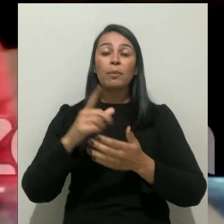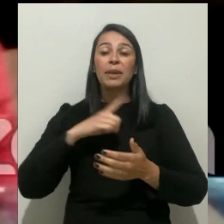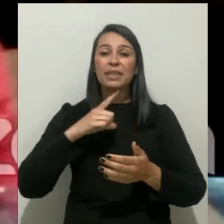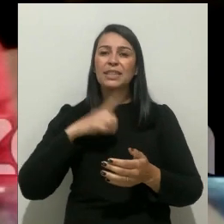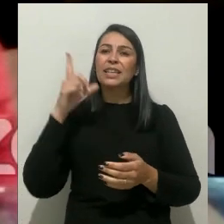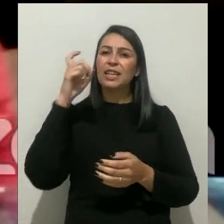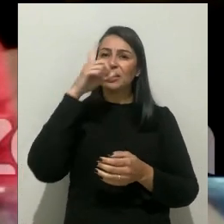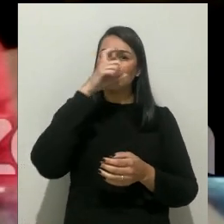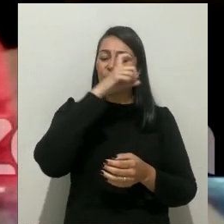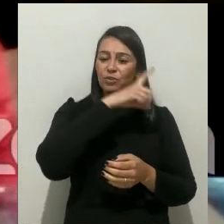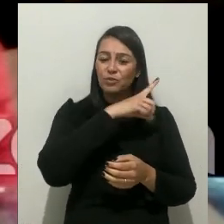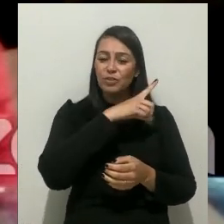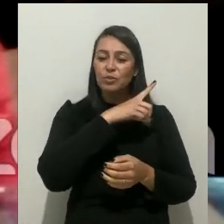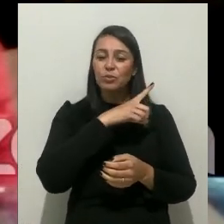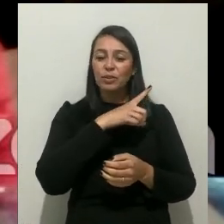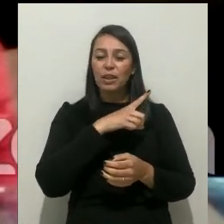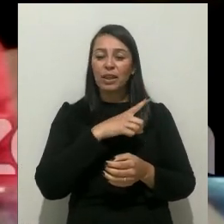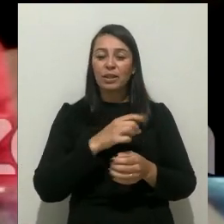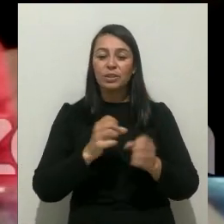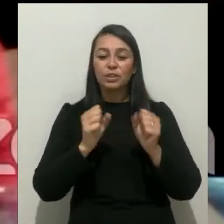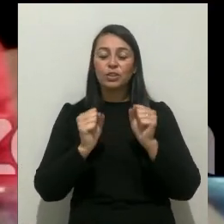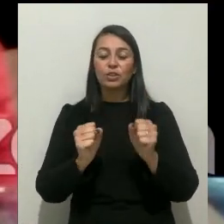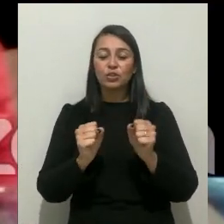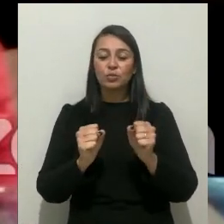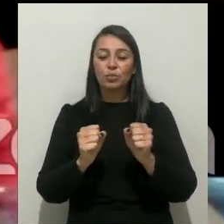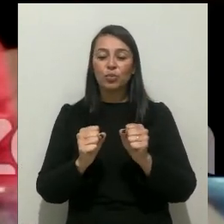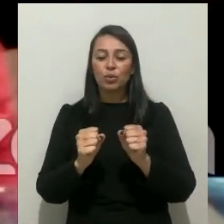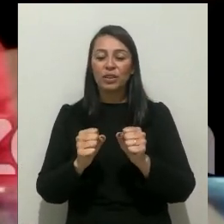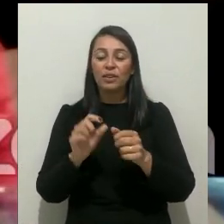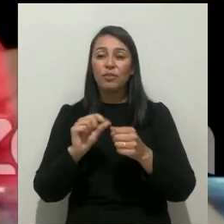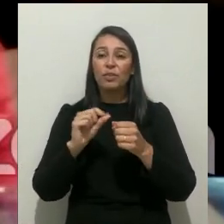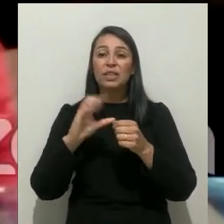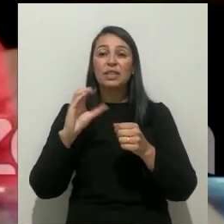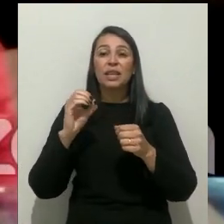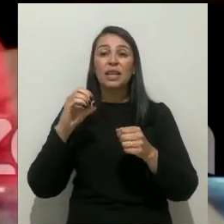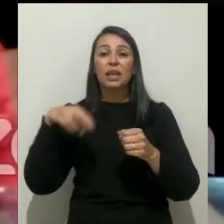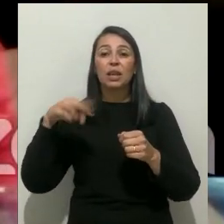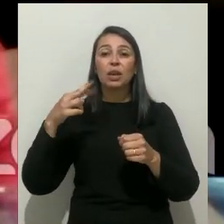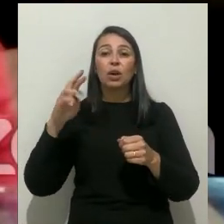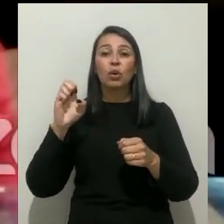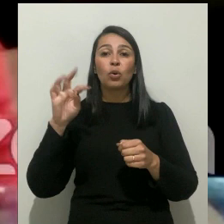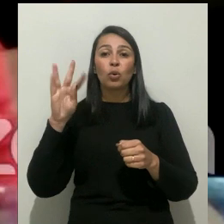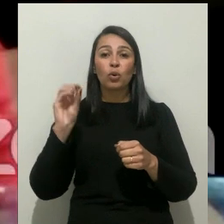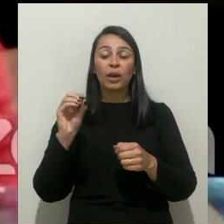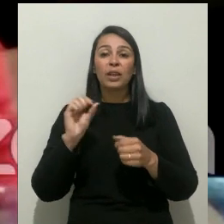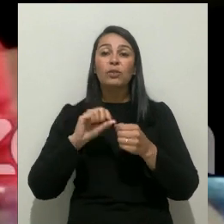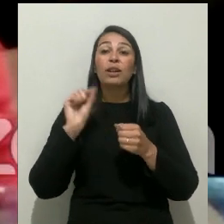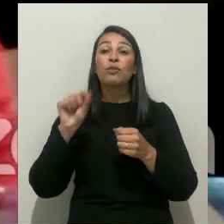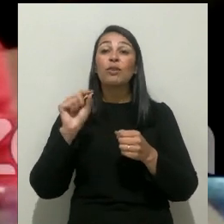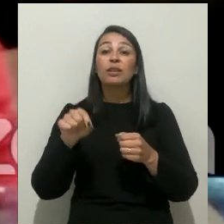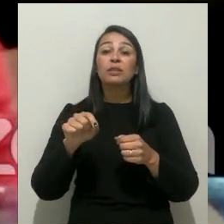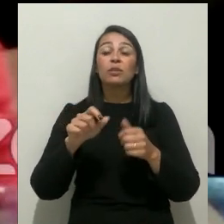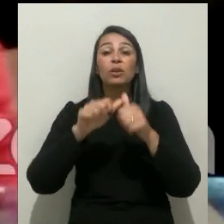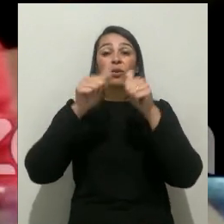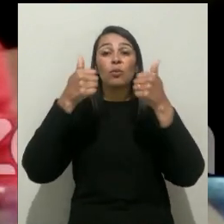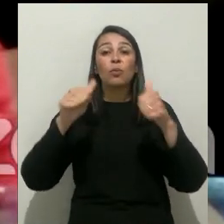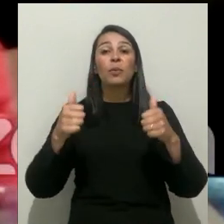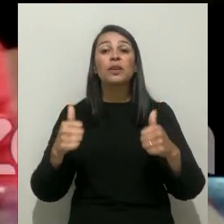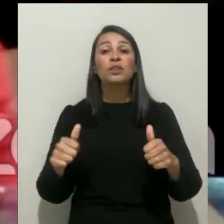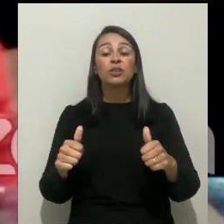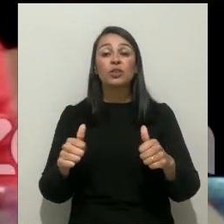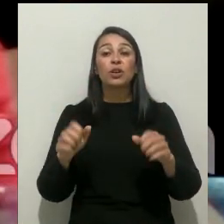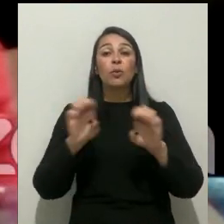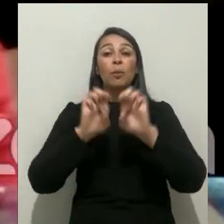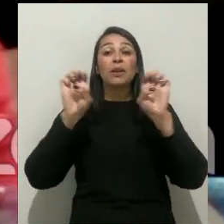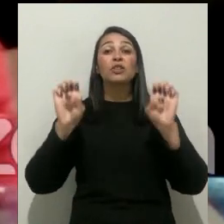uma dificuldade imensa das formas e de poder explorar isso e concretar. Então, o que ele faz? Ele faz uma estrutura de edifício